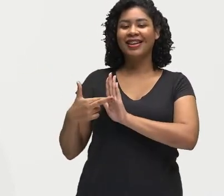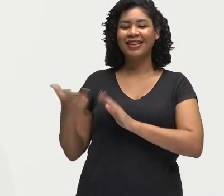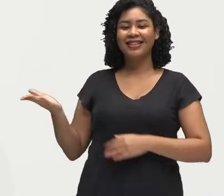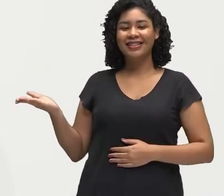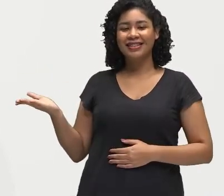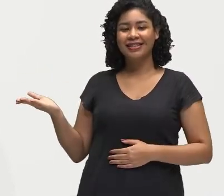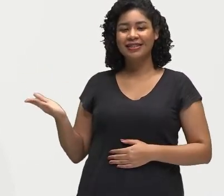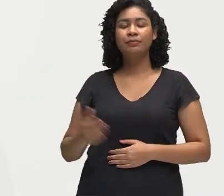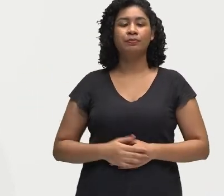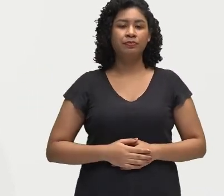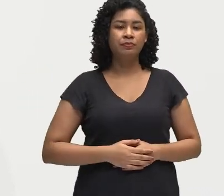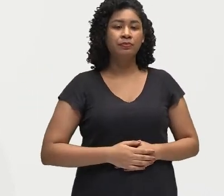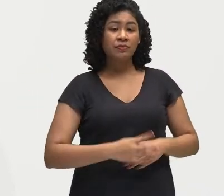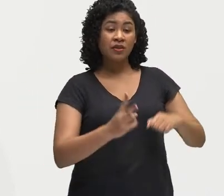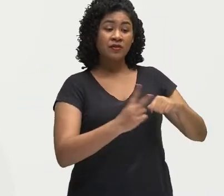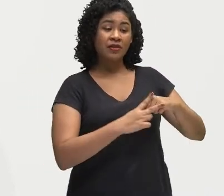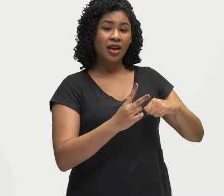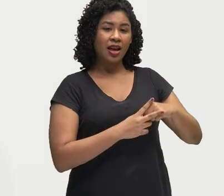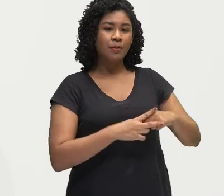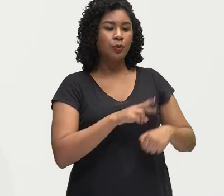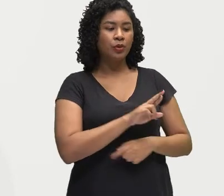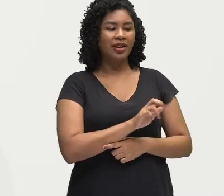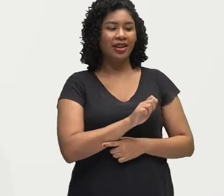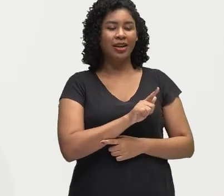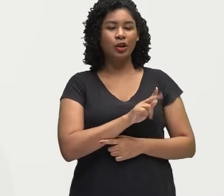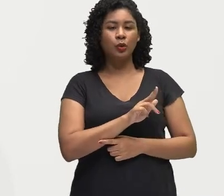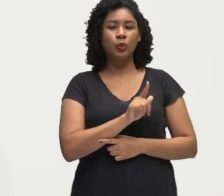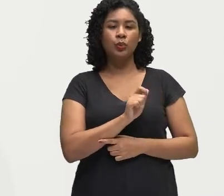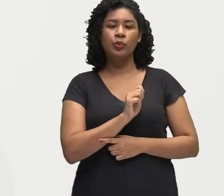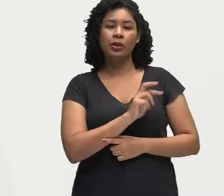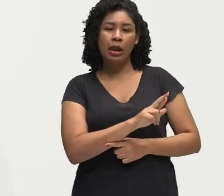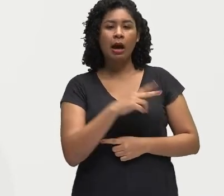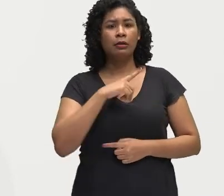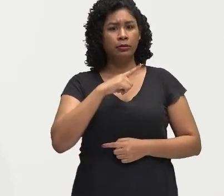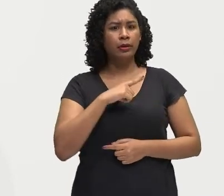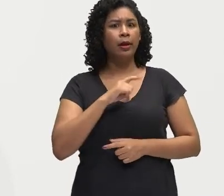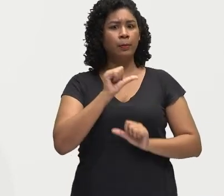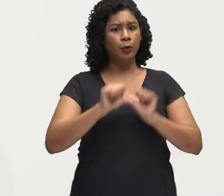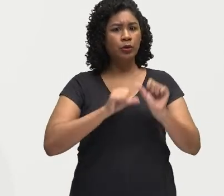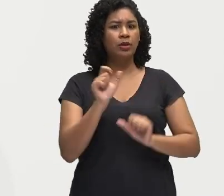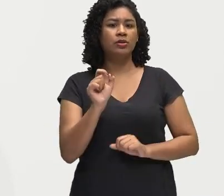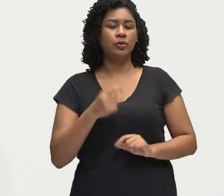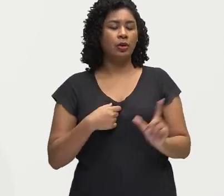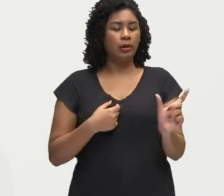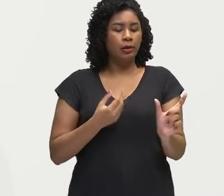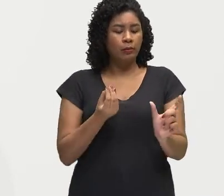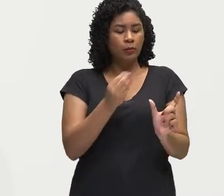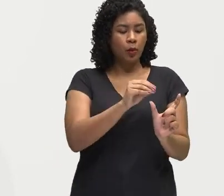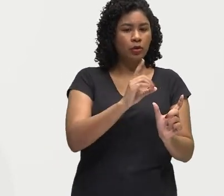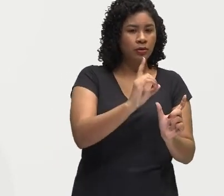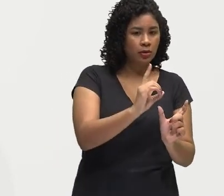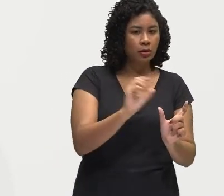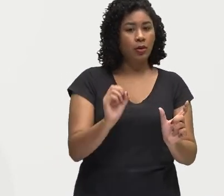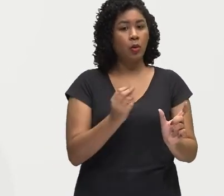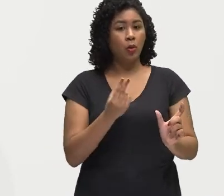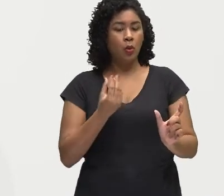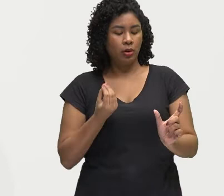Regular verbs. Quais são aqueles? Isso, verbos terminados em D, ED e ED.